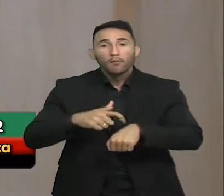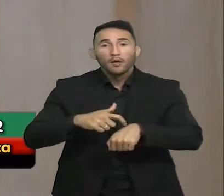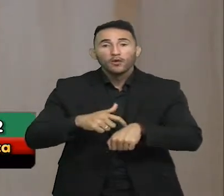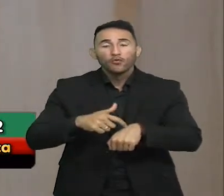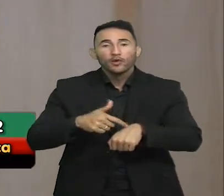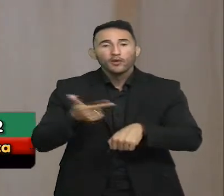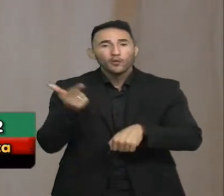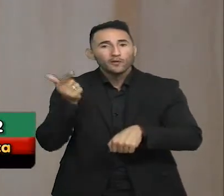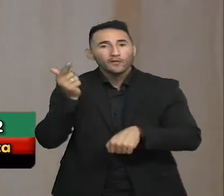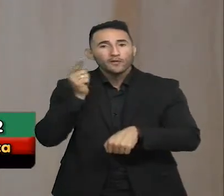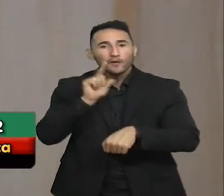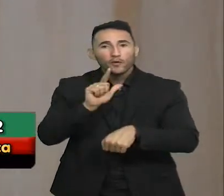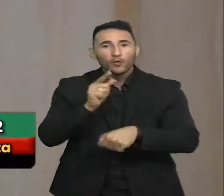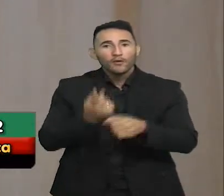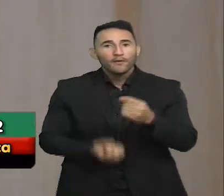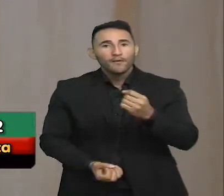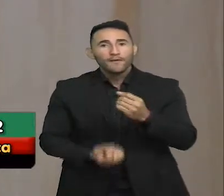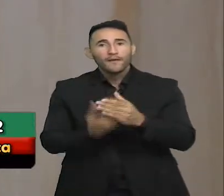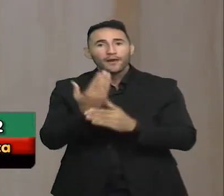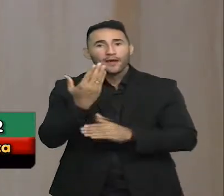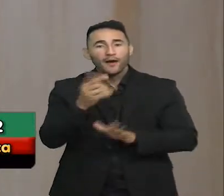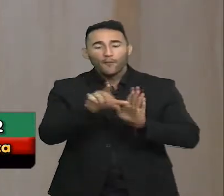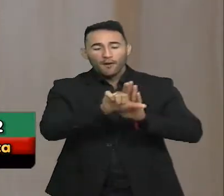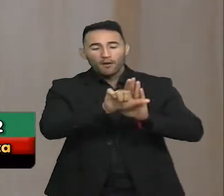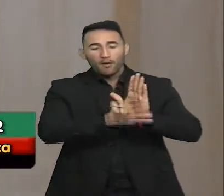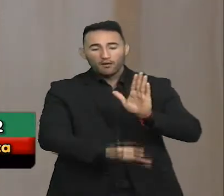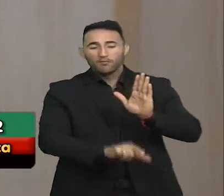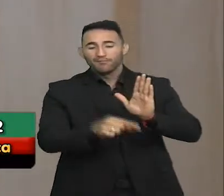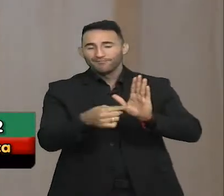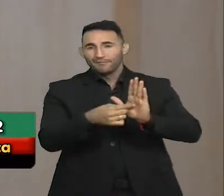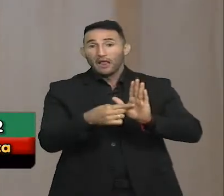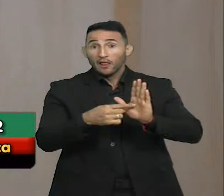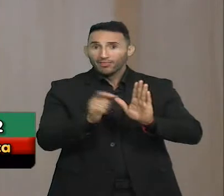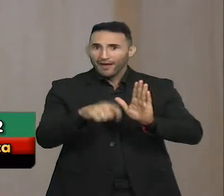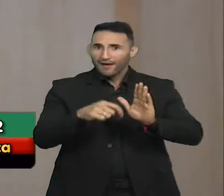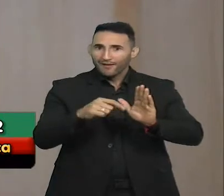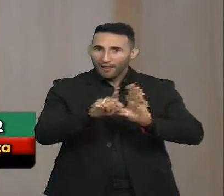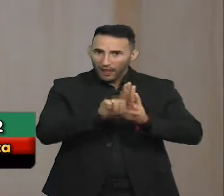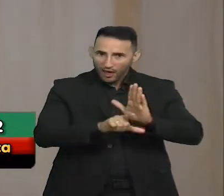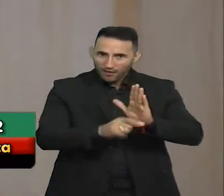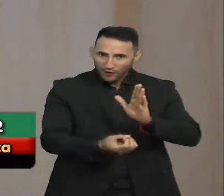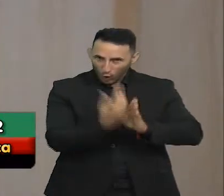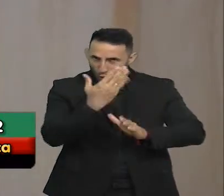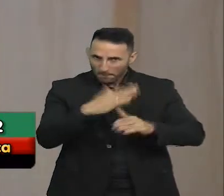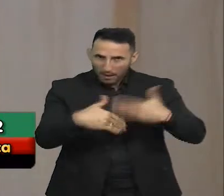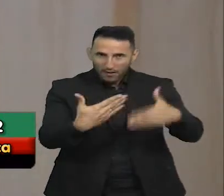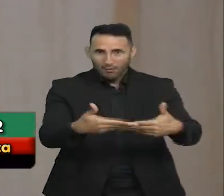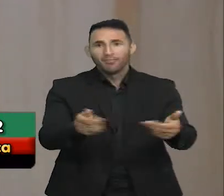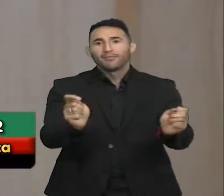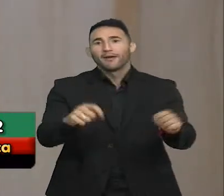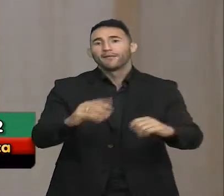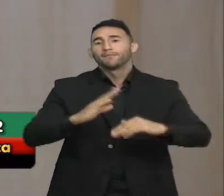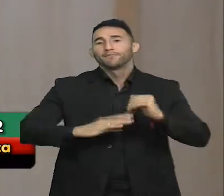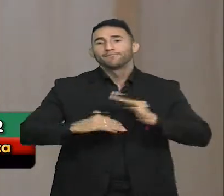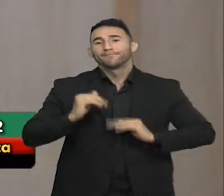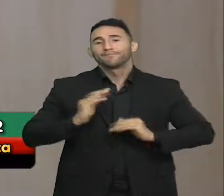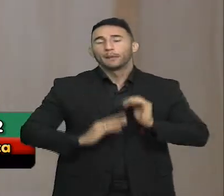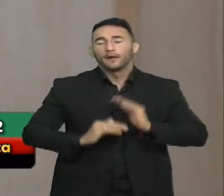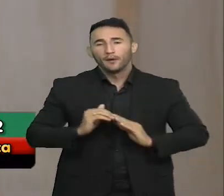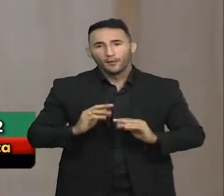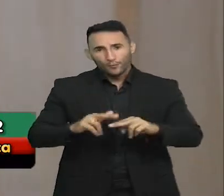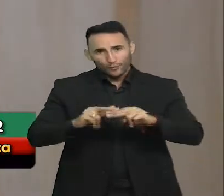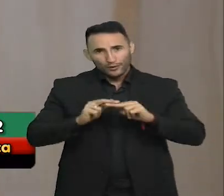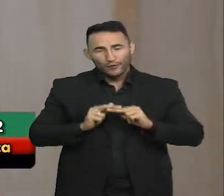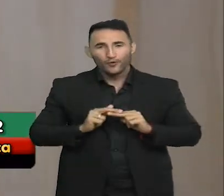momento que fizemos uma lei, a partir do momento em que a gente tem lei. Então, gente, não